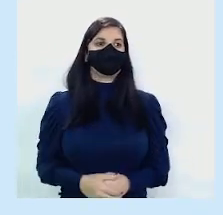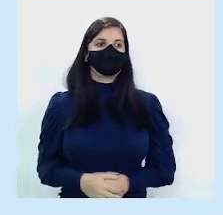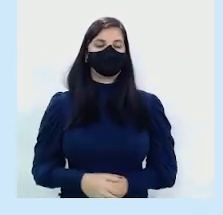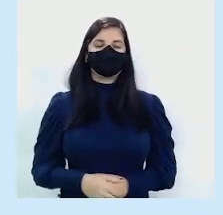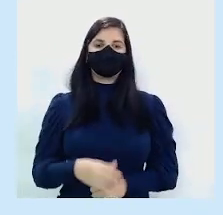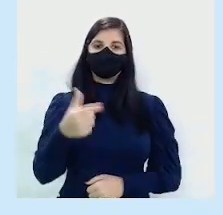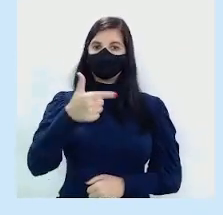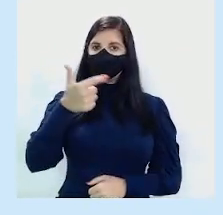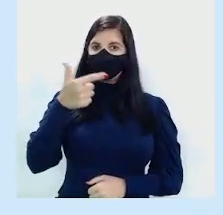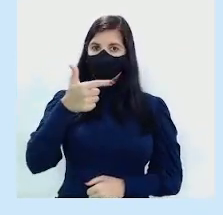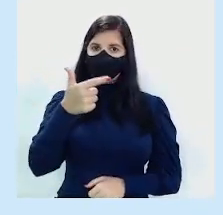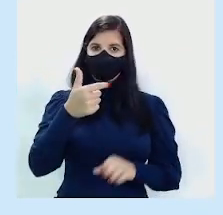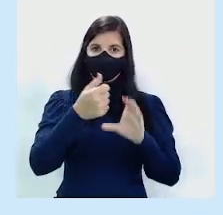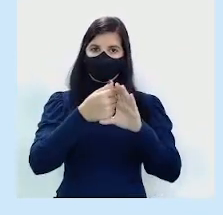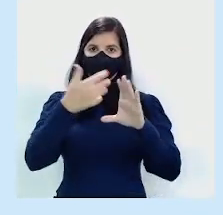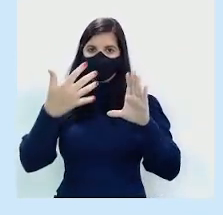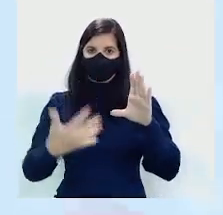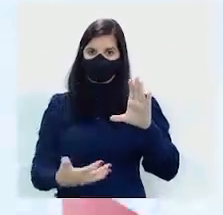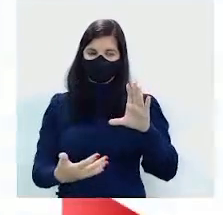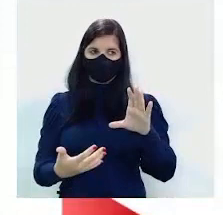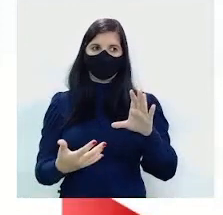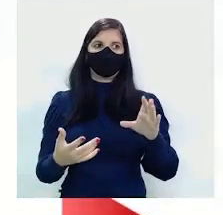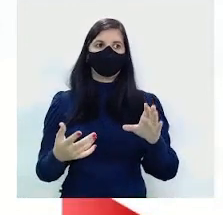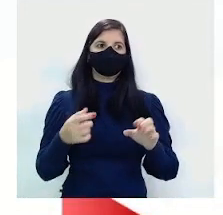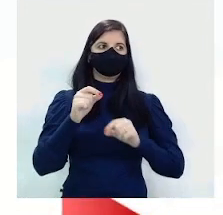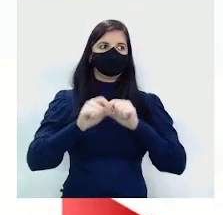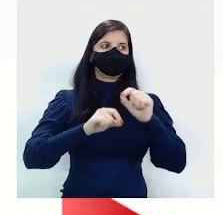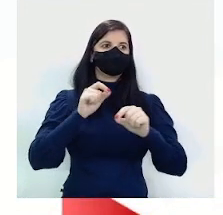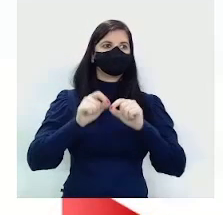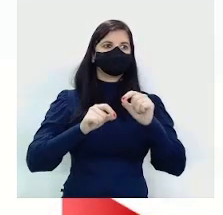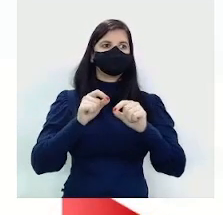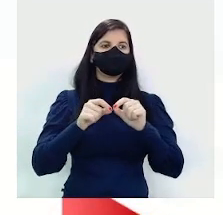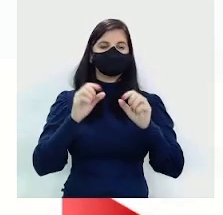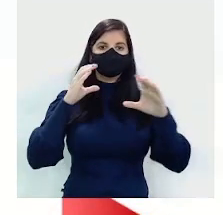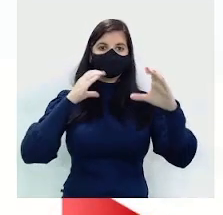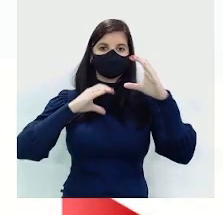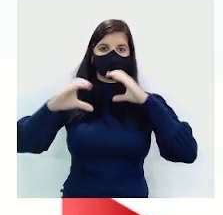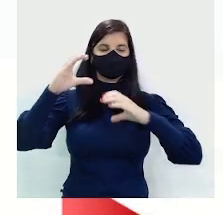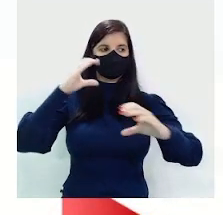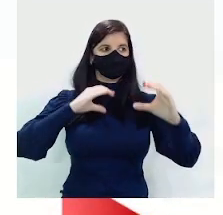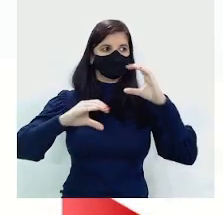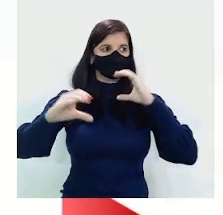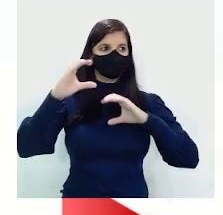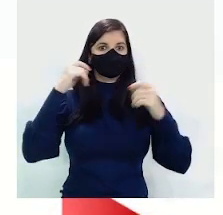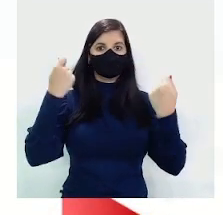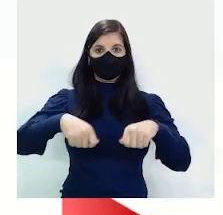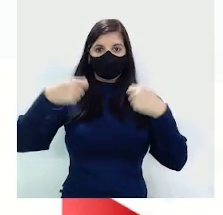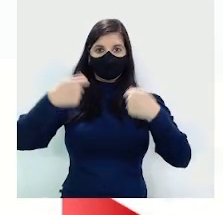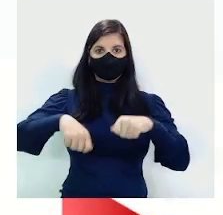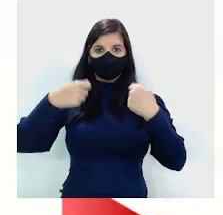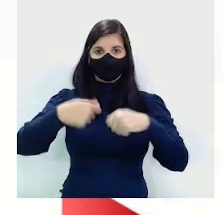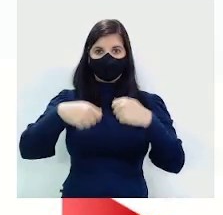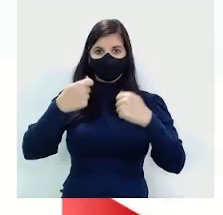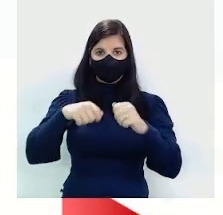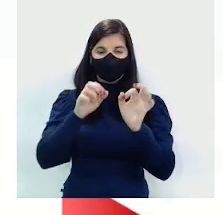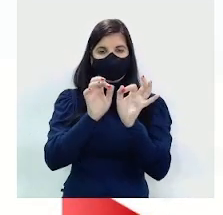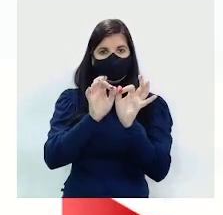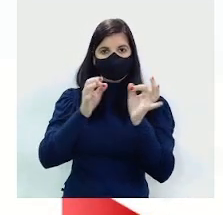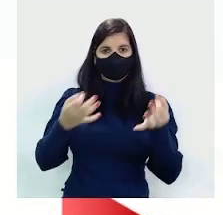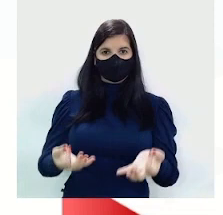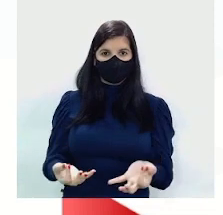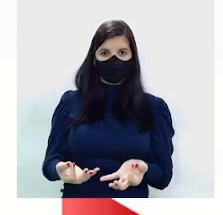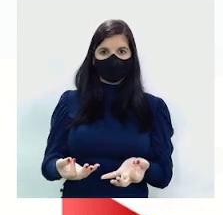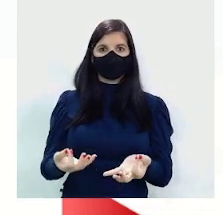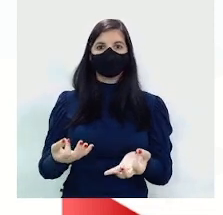A segunda característica aí na tela, ó. A comunicação precisa ser